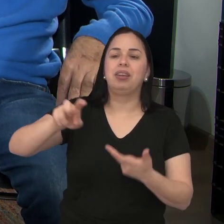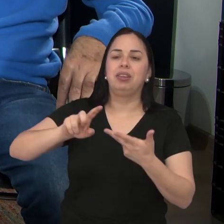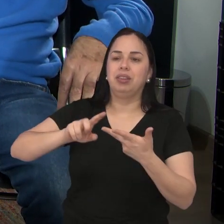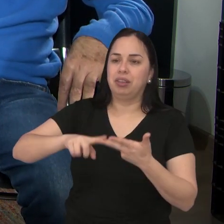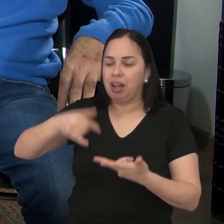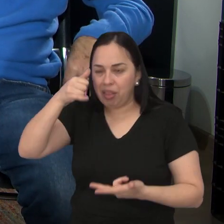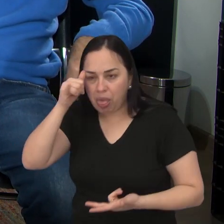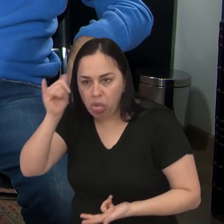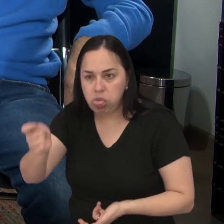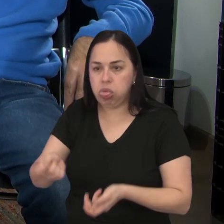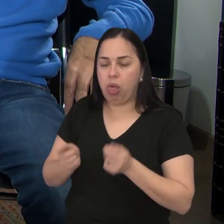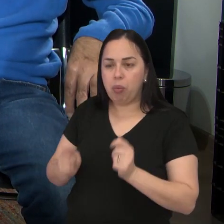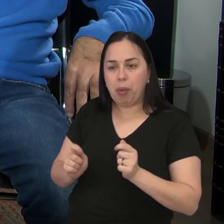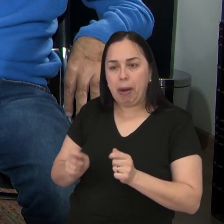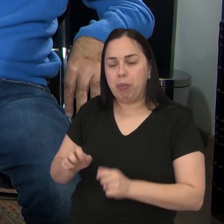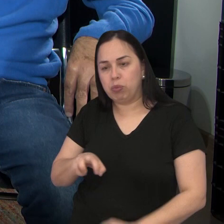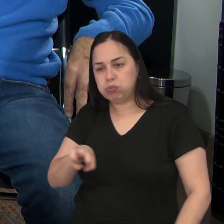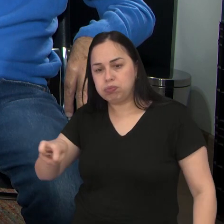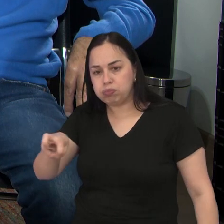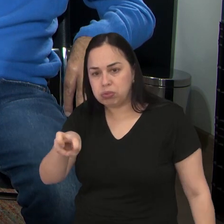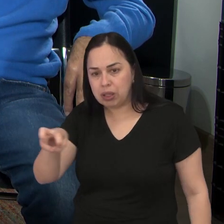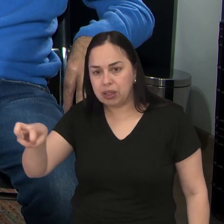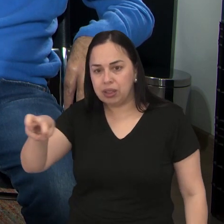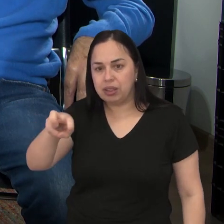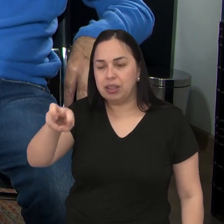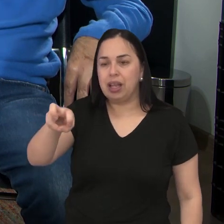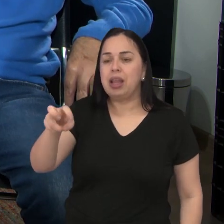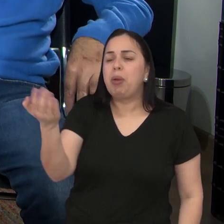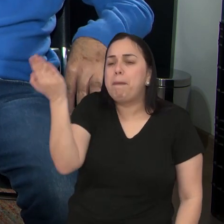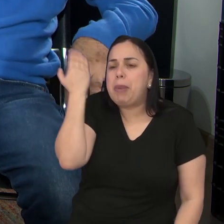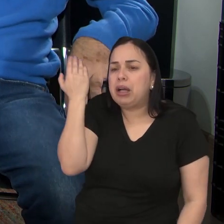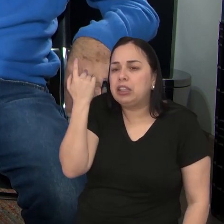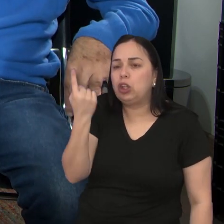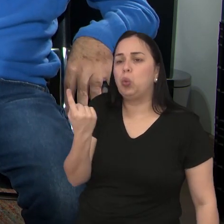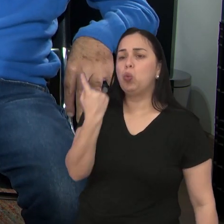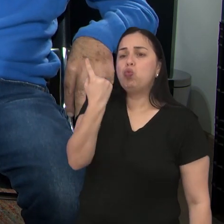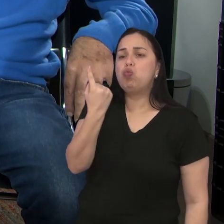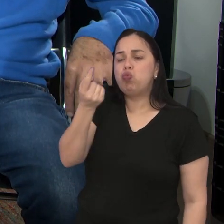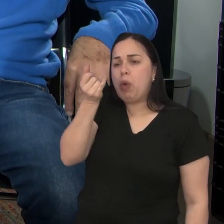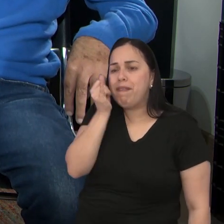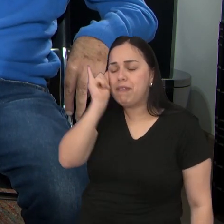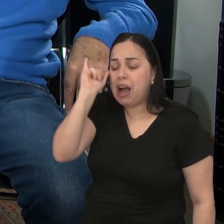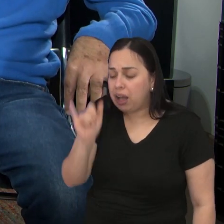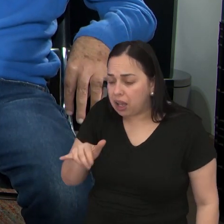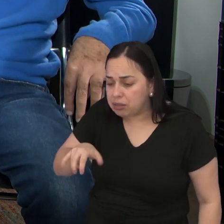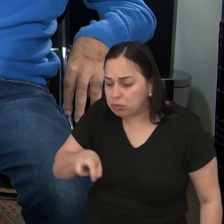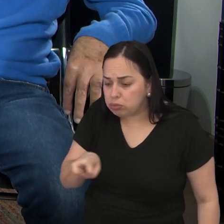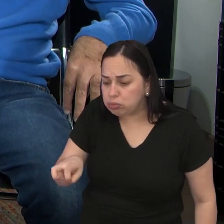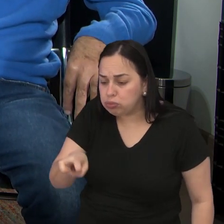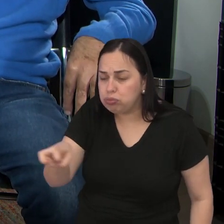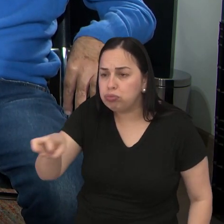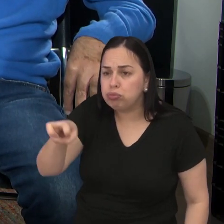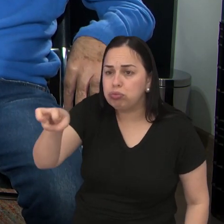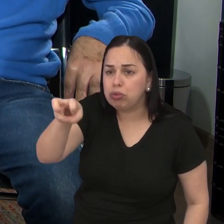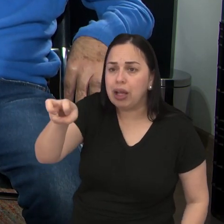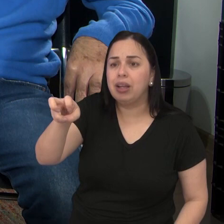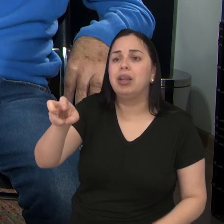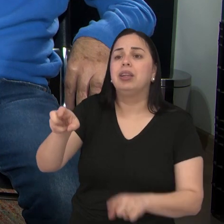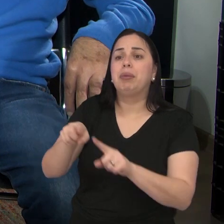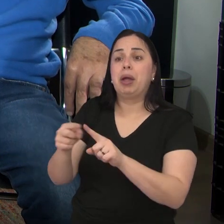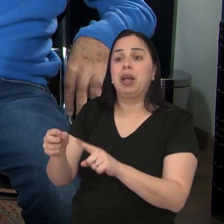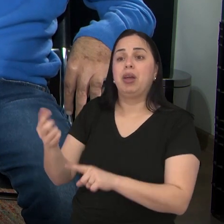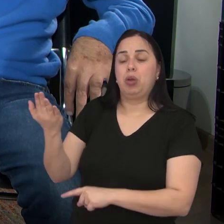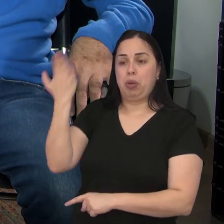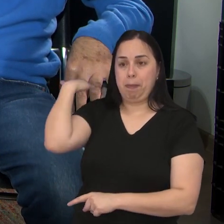as carroças, as charretes, até que essa estradinha, que era uma trilha de um animal lá atrás, que foi usada pela vaca, foi usada pelos